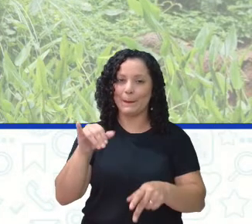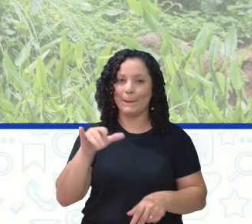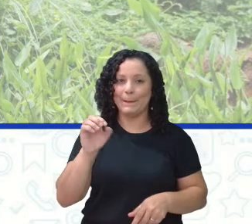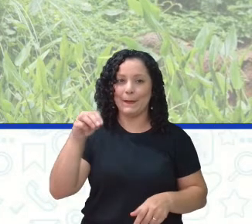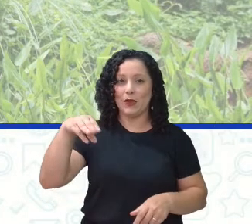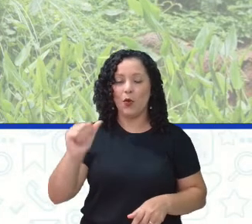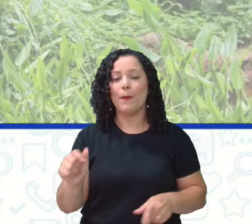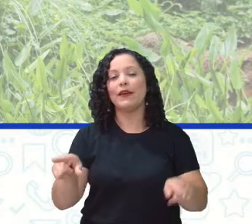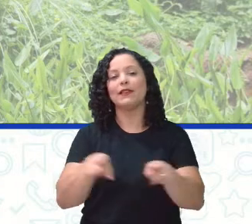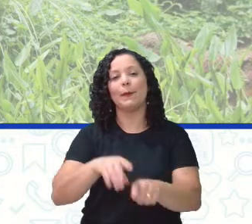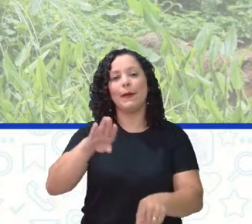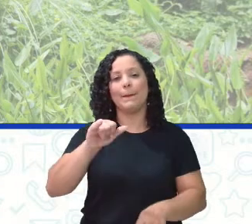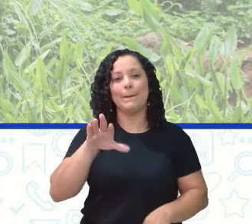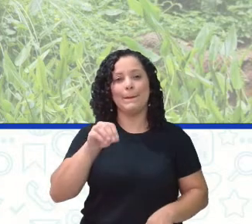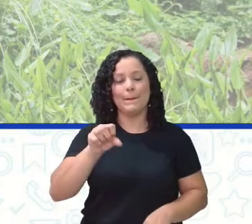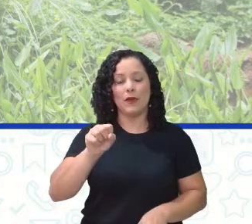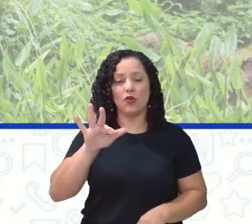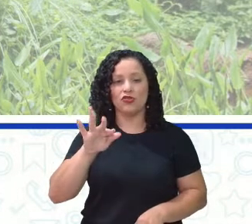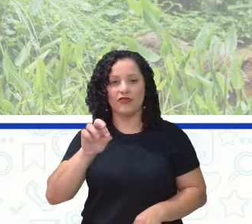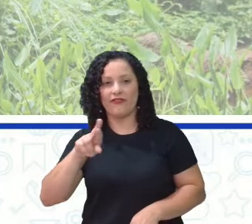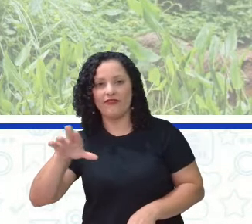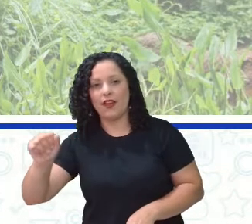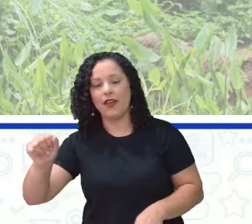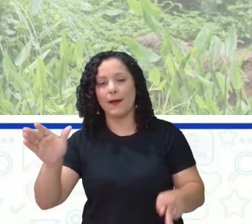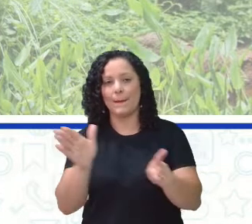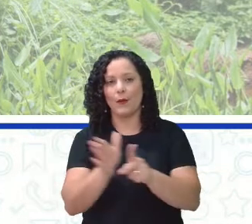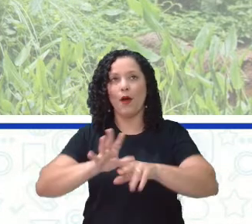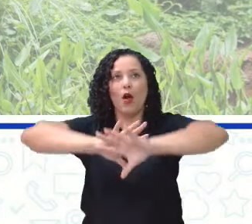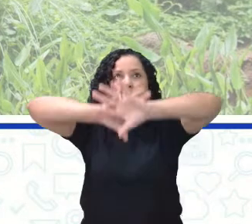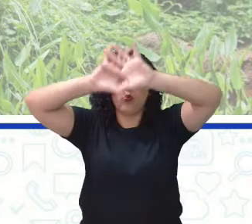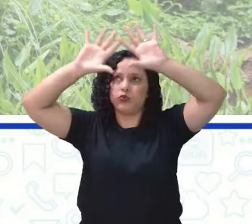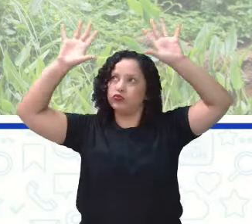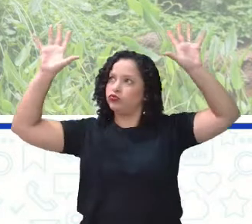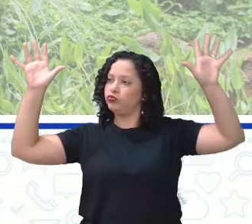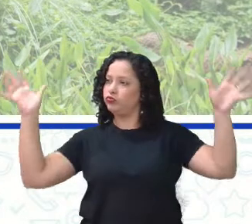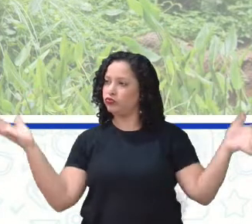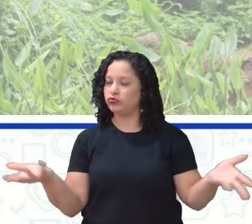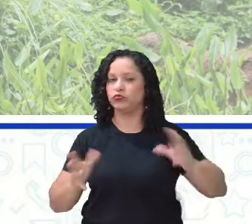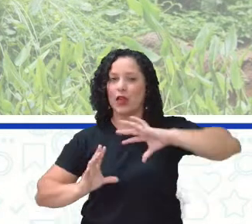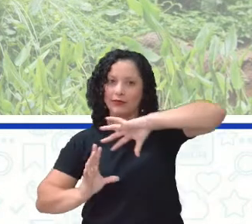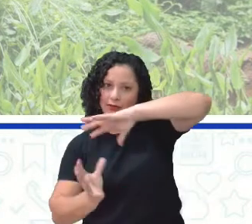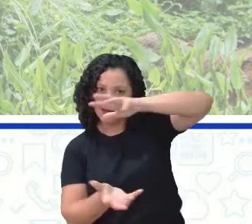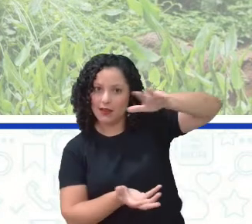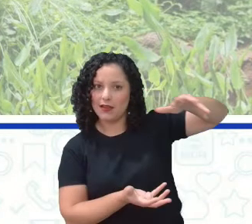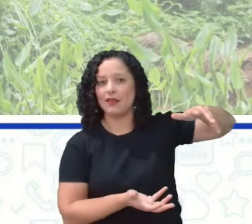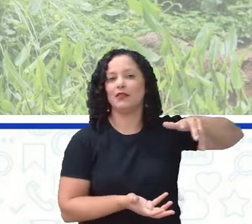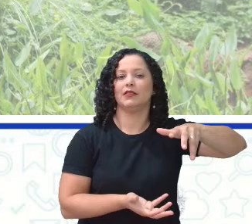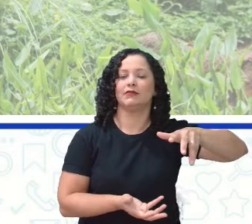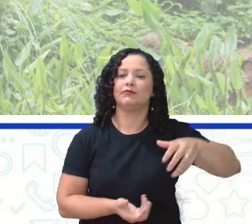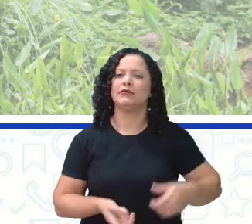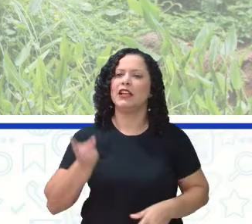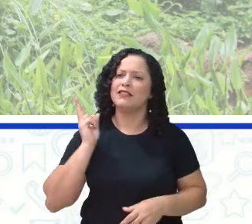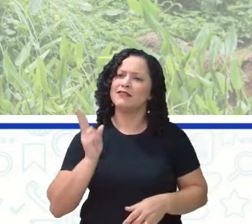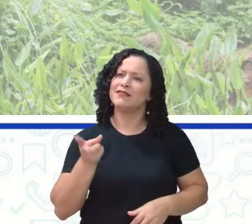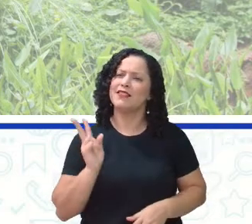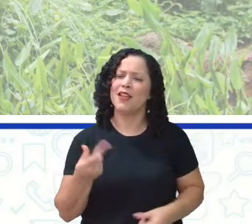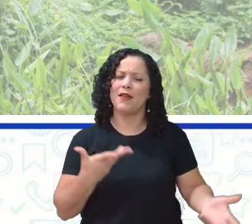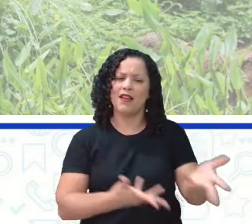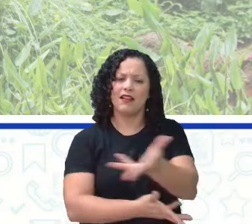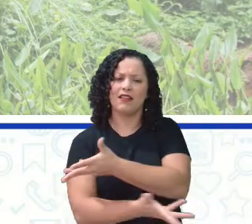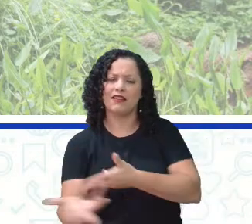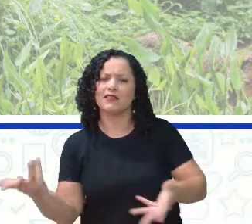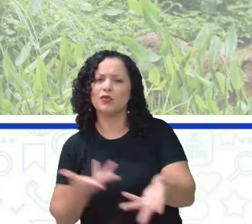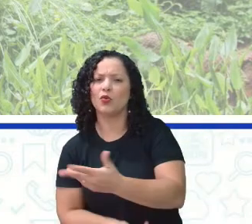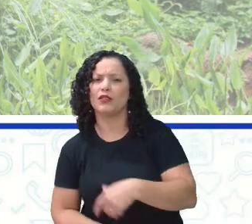biosfera, que é a camada viva do planeta Terra. E aí, como a gente sempre relaciona a ação humana